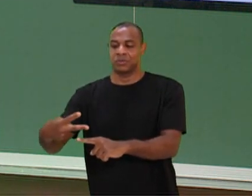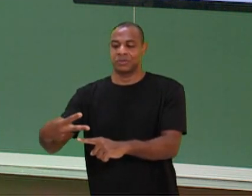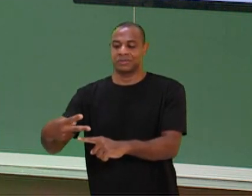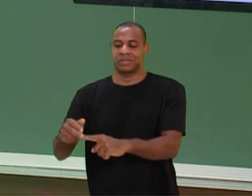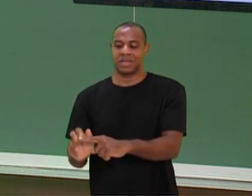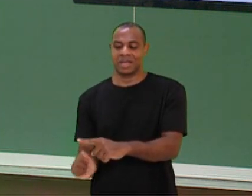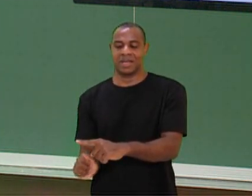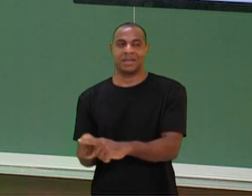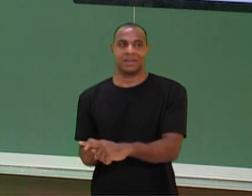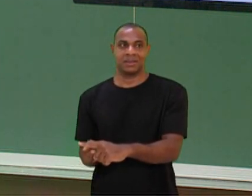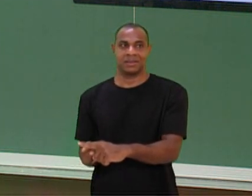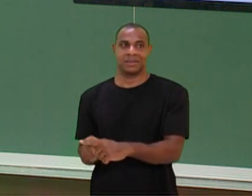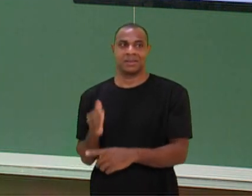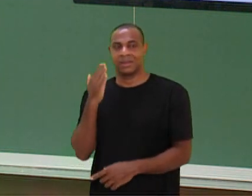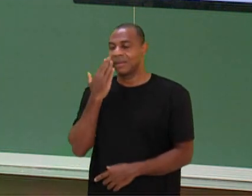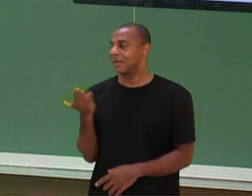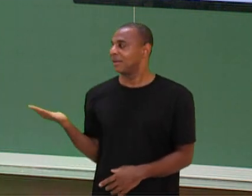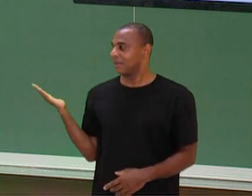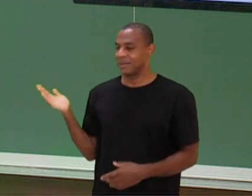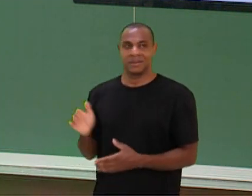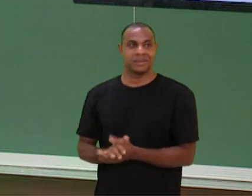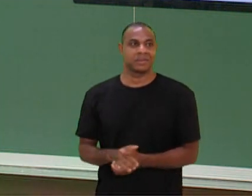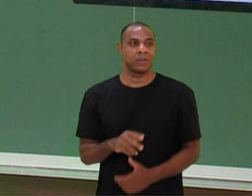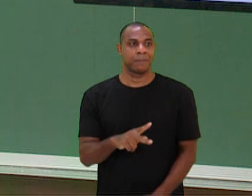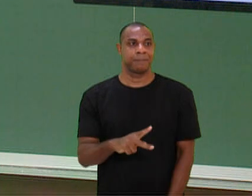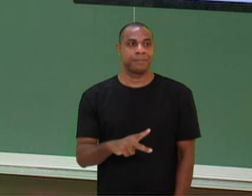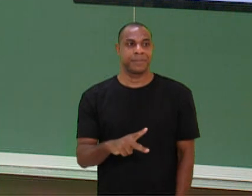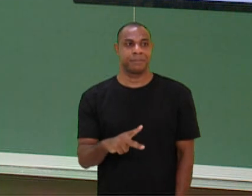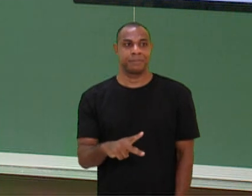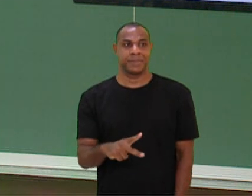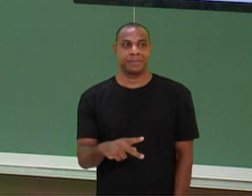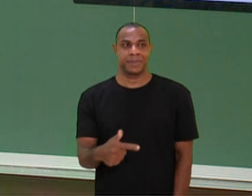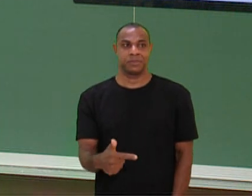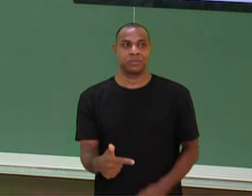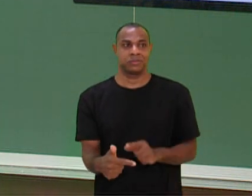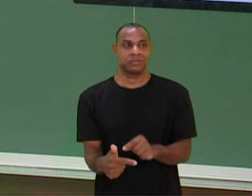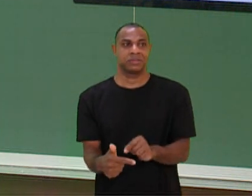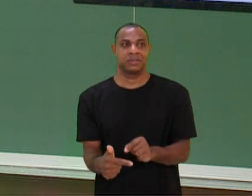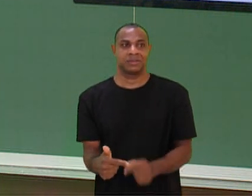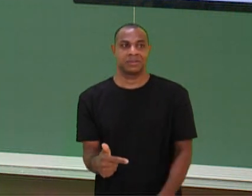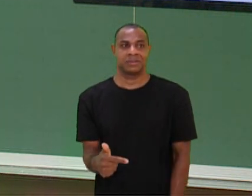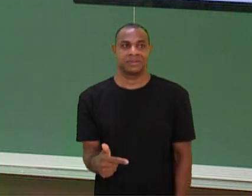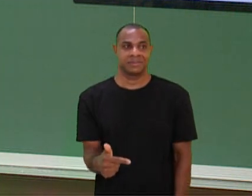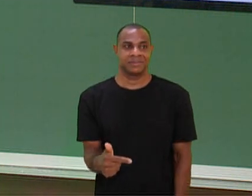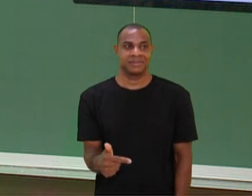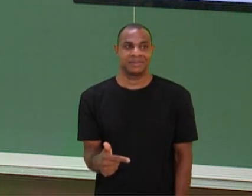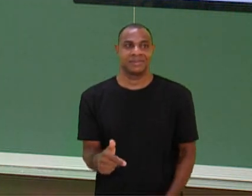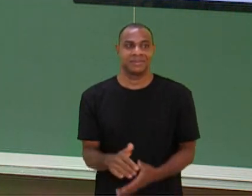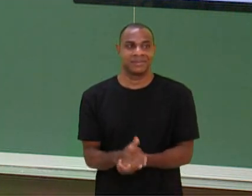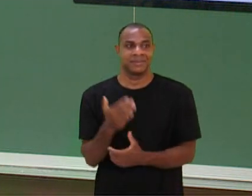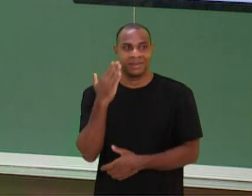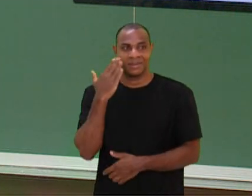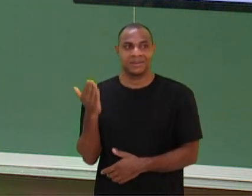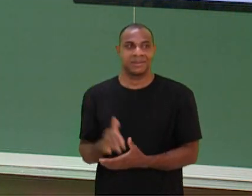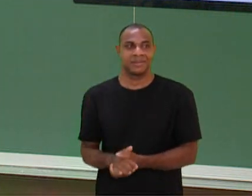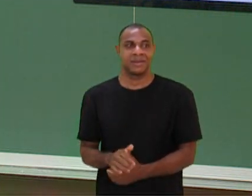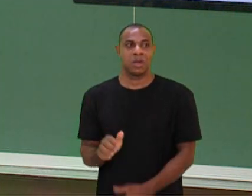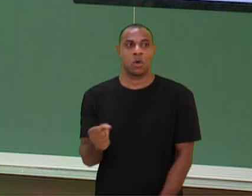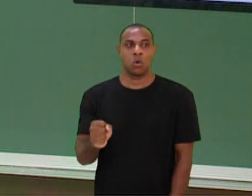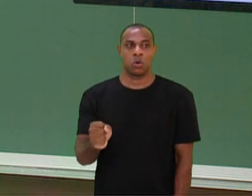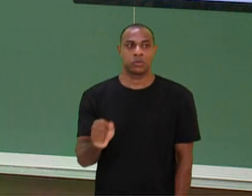por A. Certo? 8F por A, o que é F por A? A gente já viu. É isso